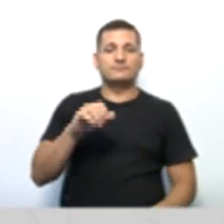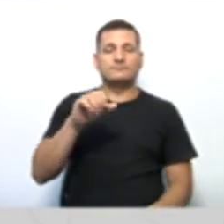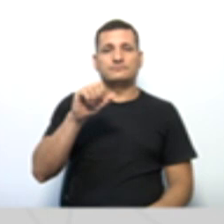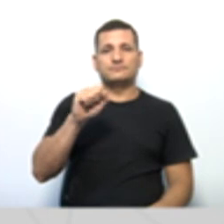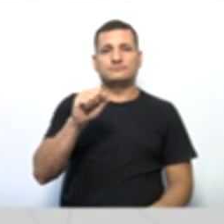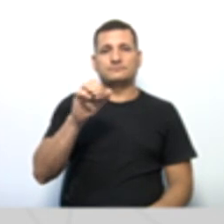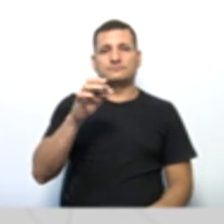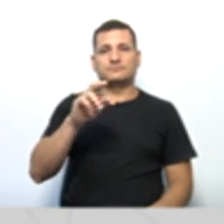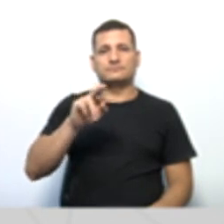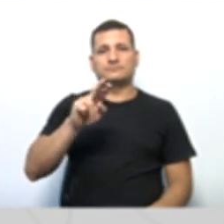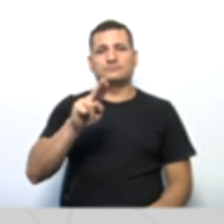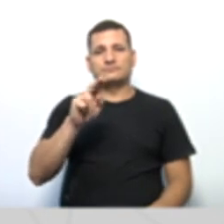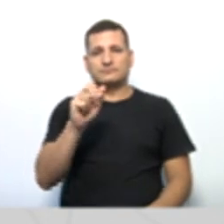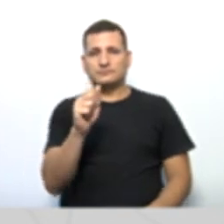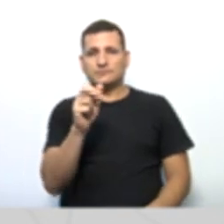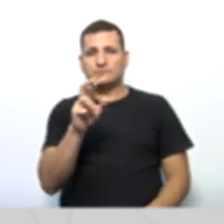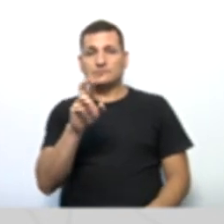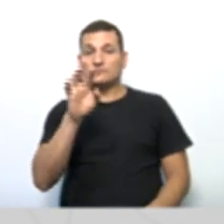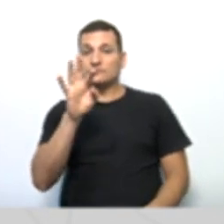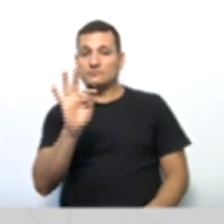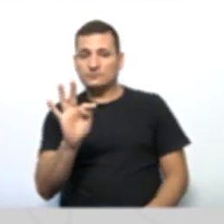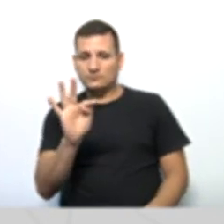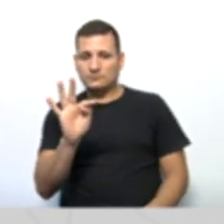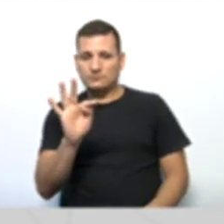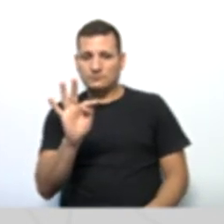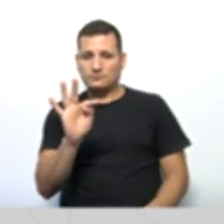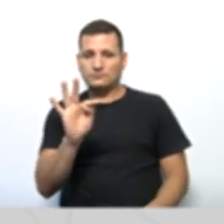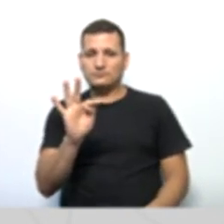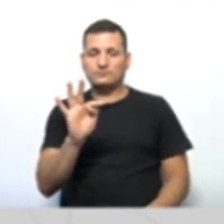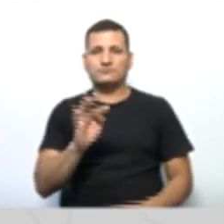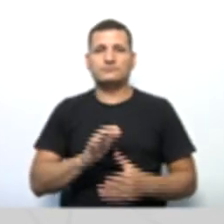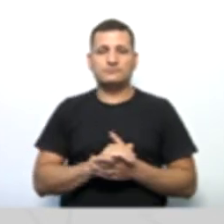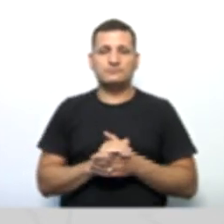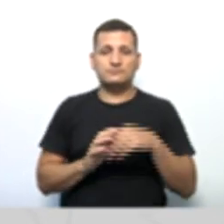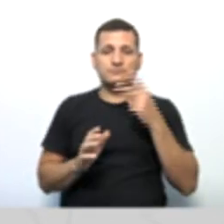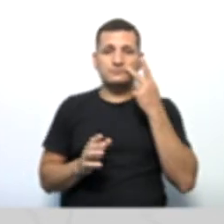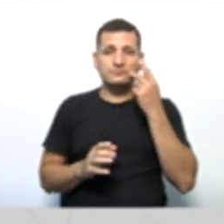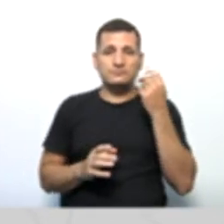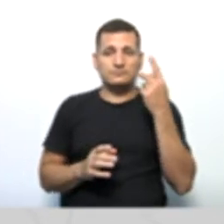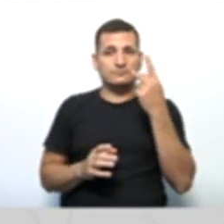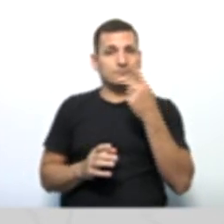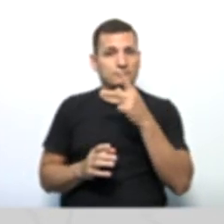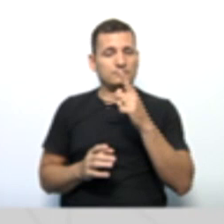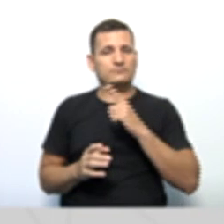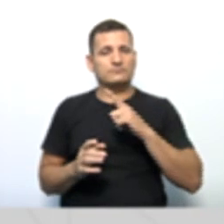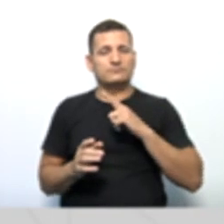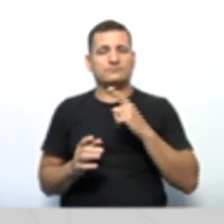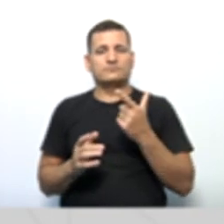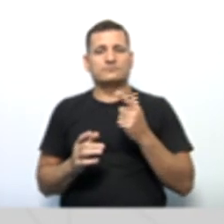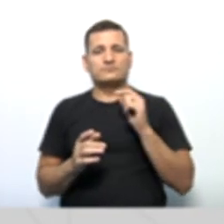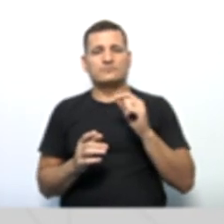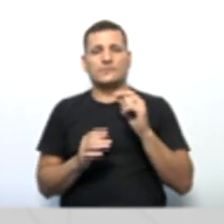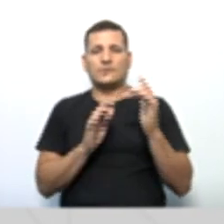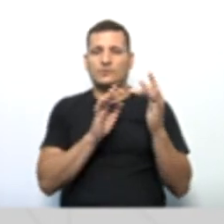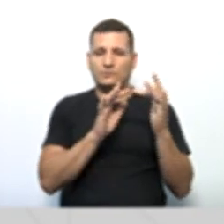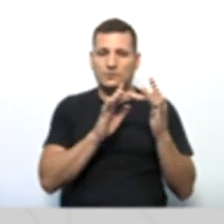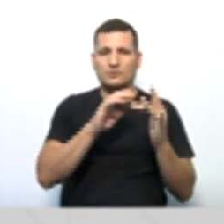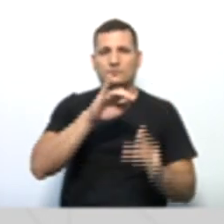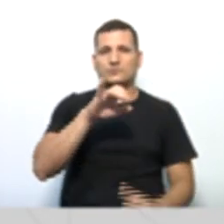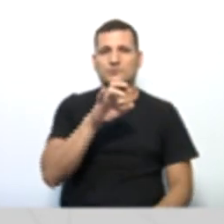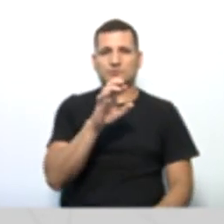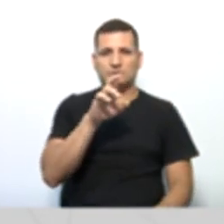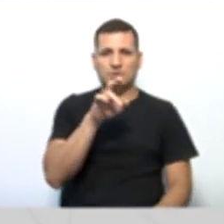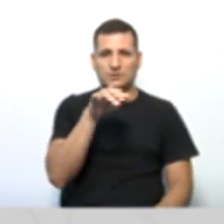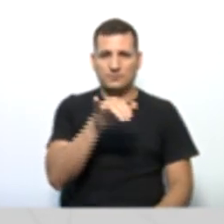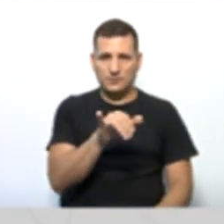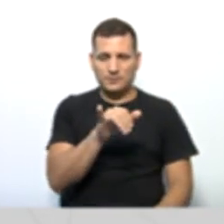dos colaboradores do Bentham. O pai dele teve contato direto com as ideias do Jeremy Bentham, de quem